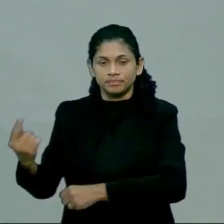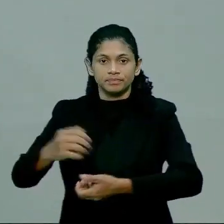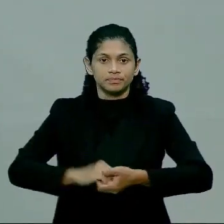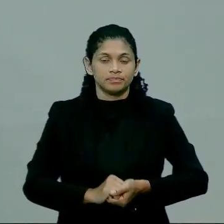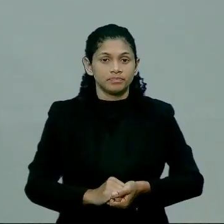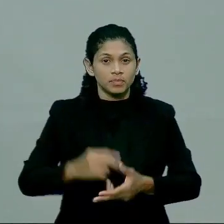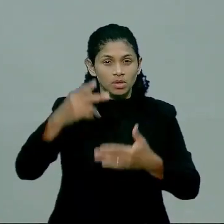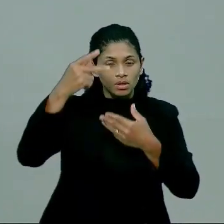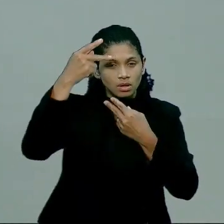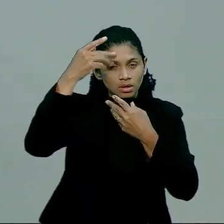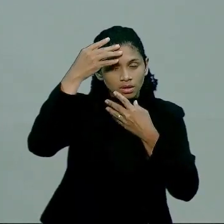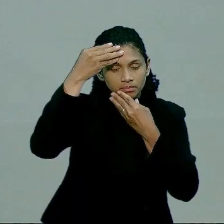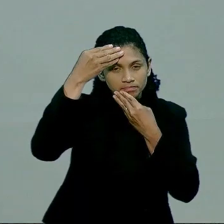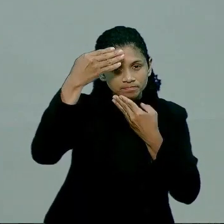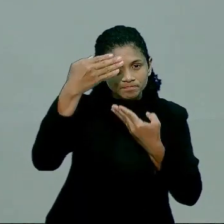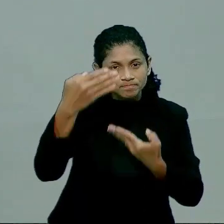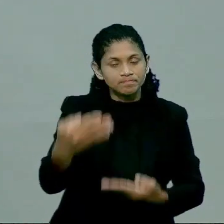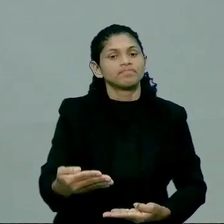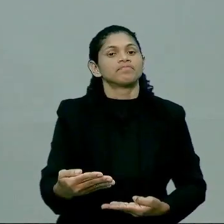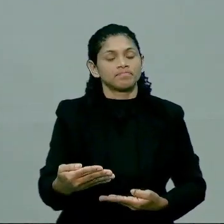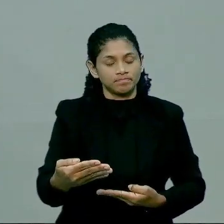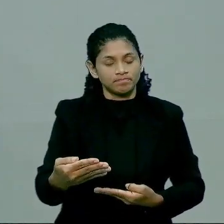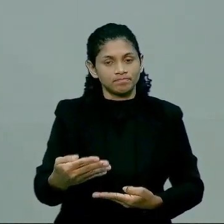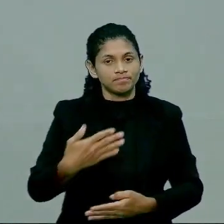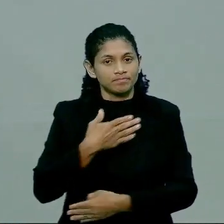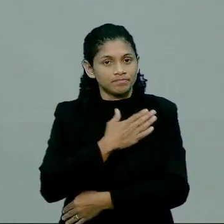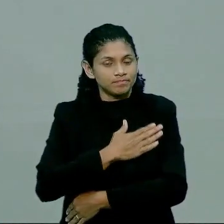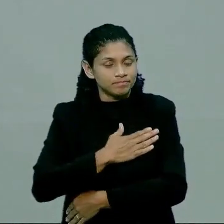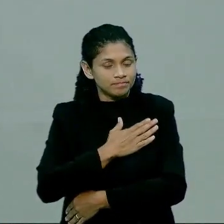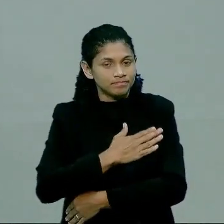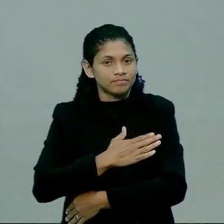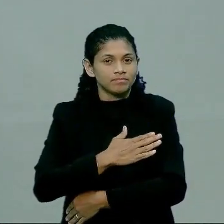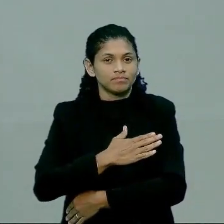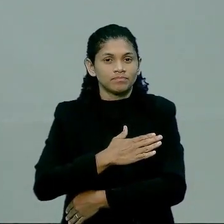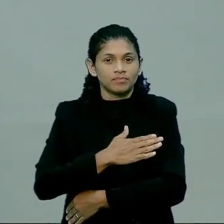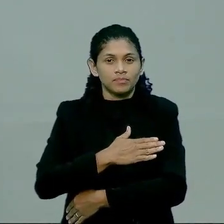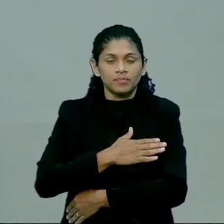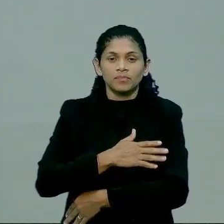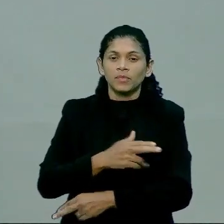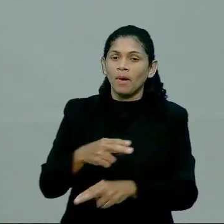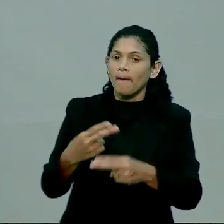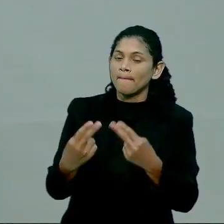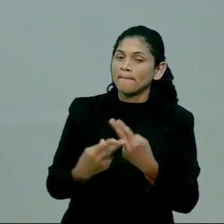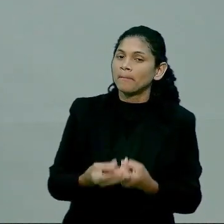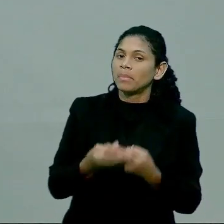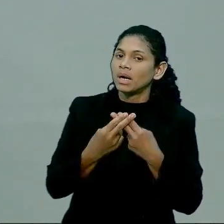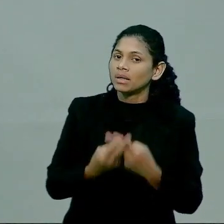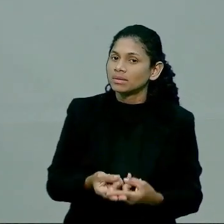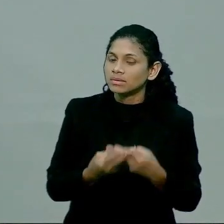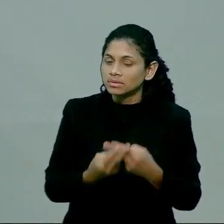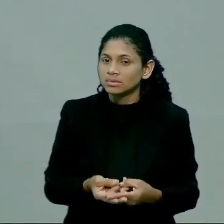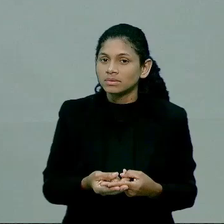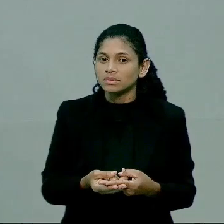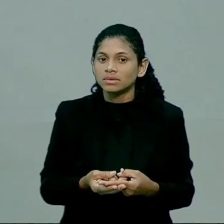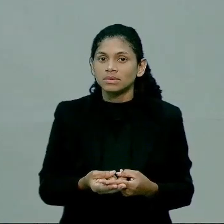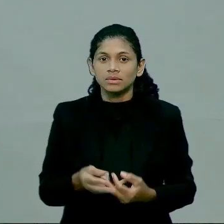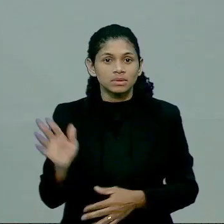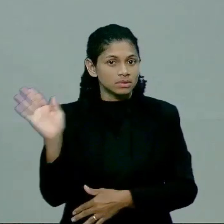agradeço de coração a paciência em assistirmos durante essas 30 aulas